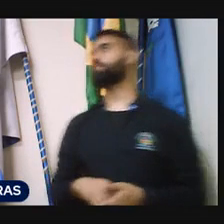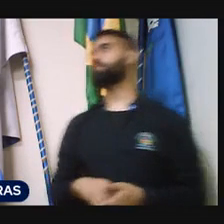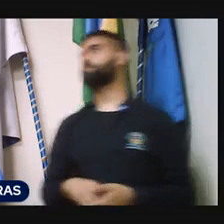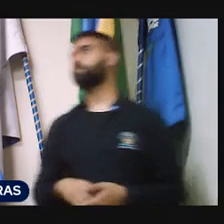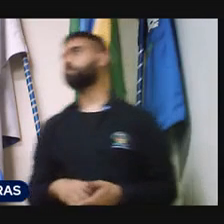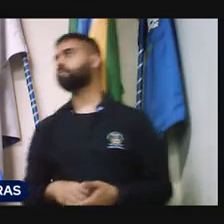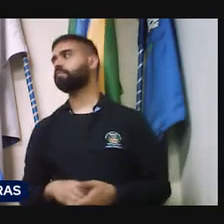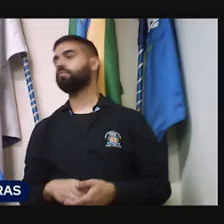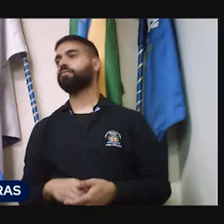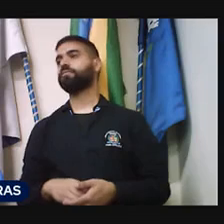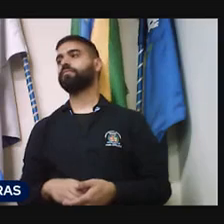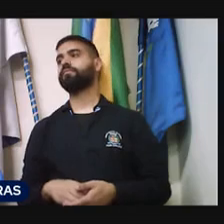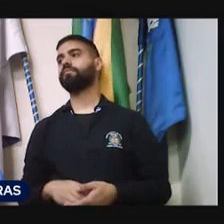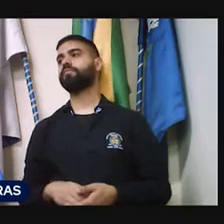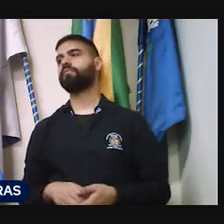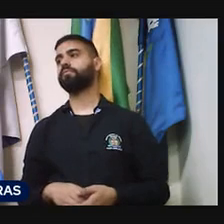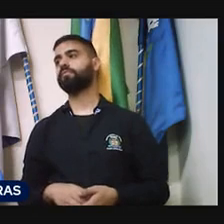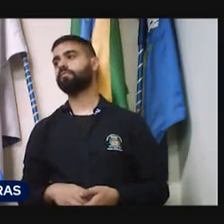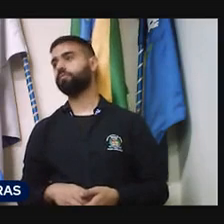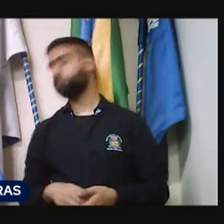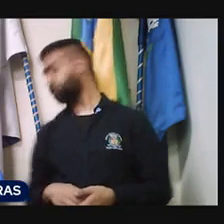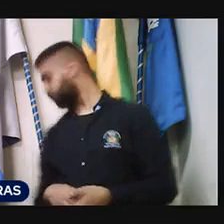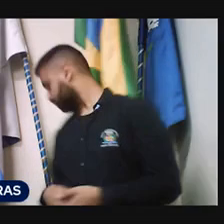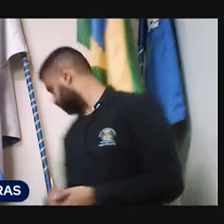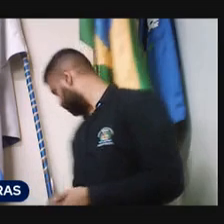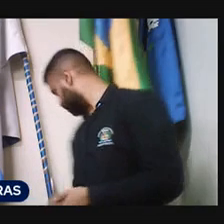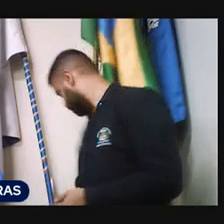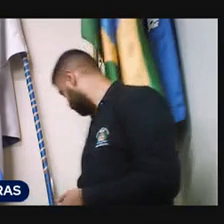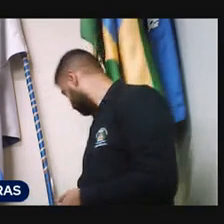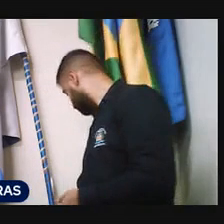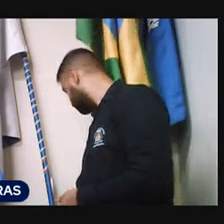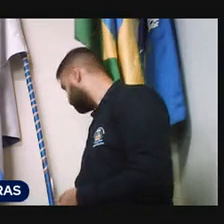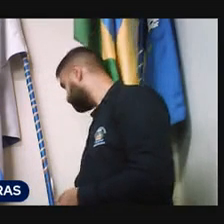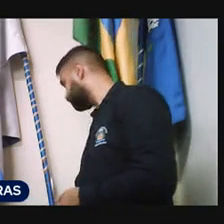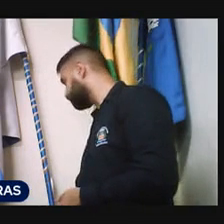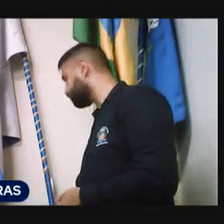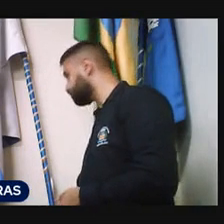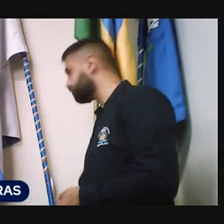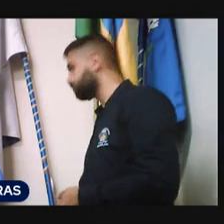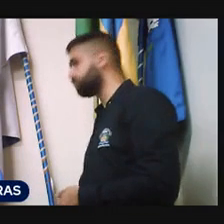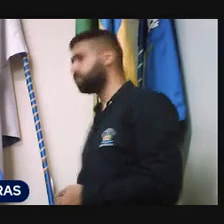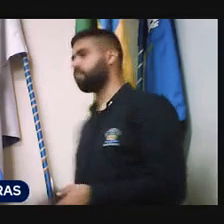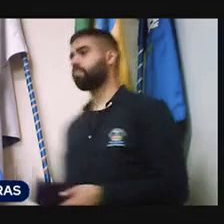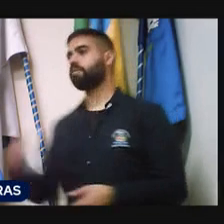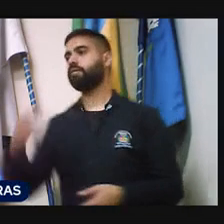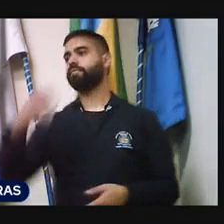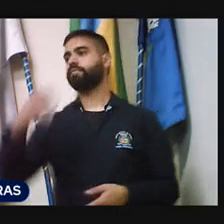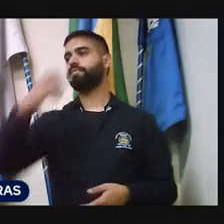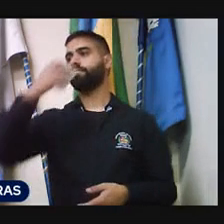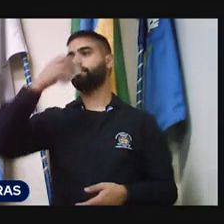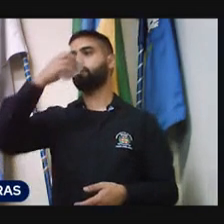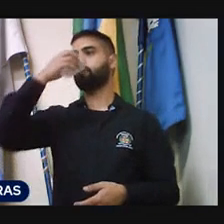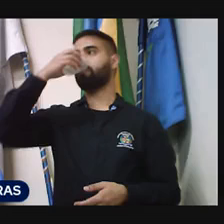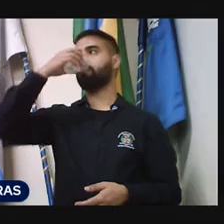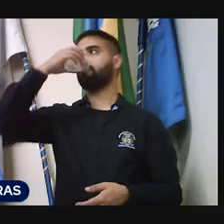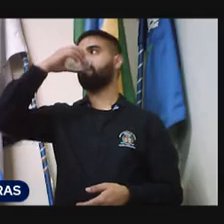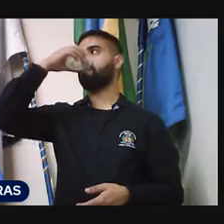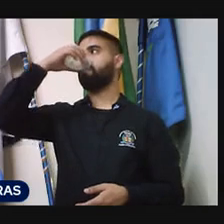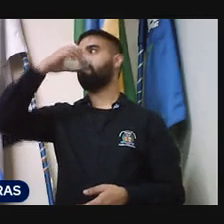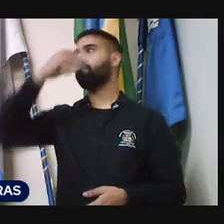Vereador Bernardo Machado requerimento do vereador Bernardo Machado contendo Moção de